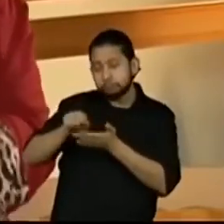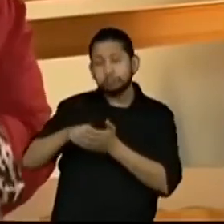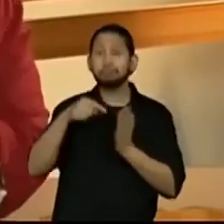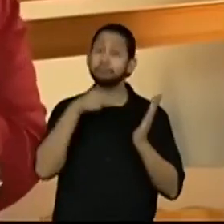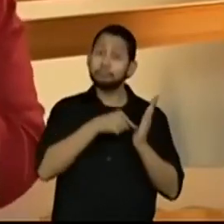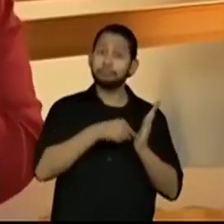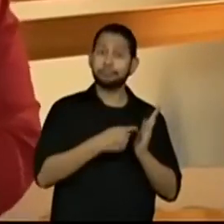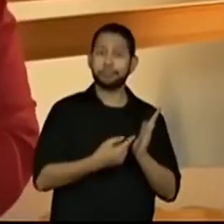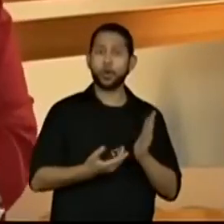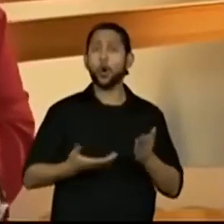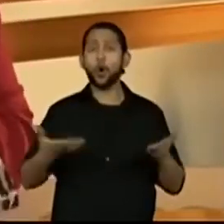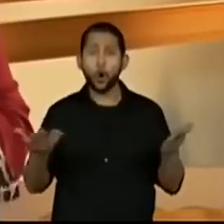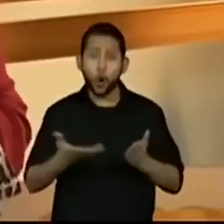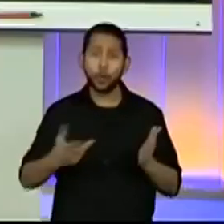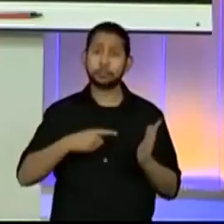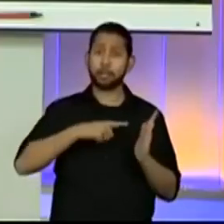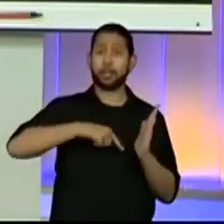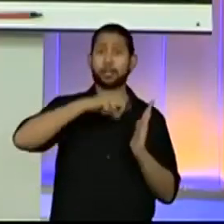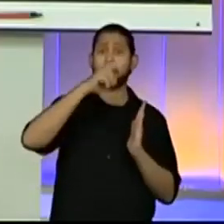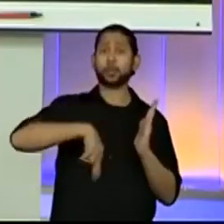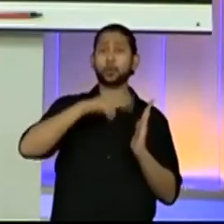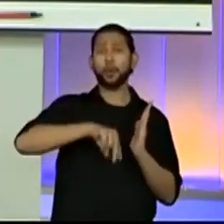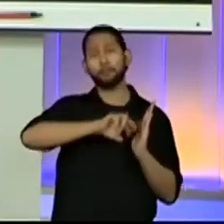hoje, tipos de leitura.